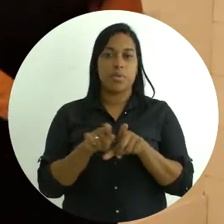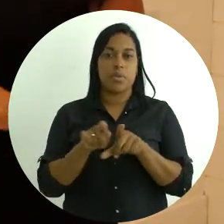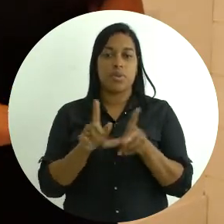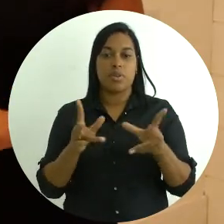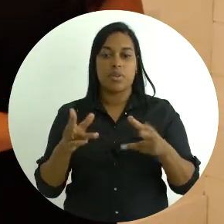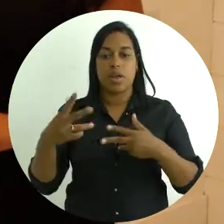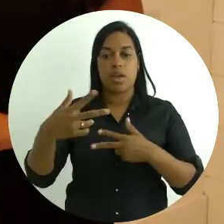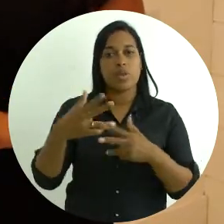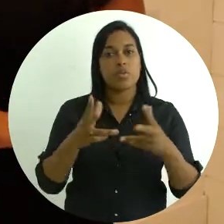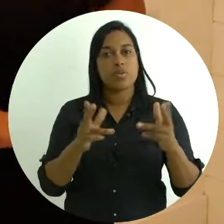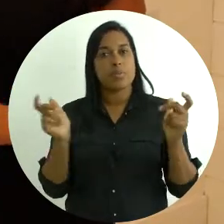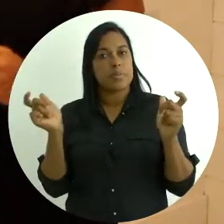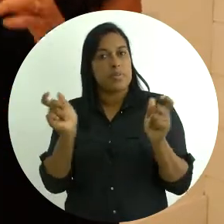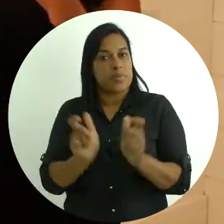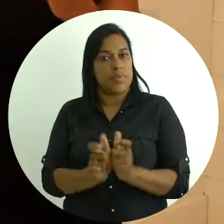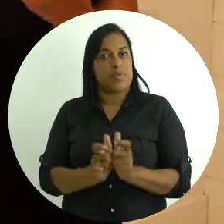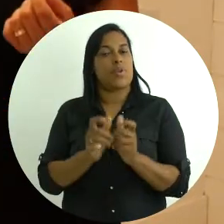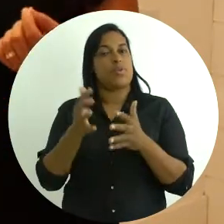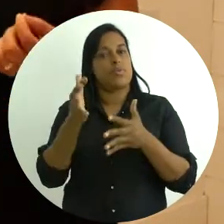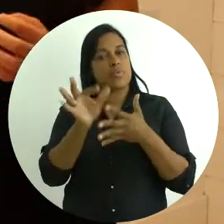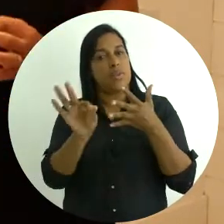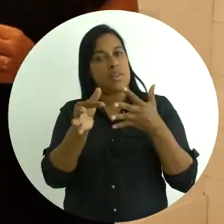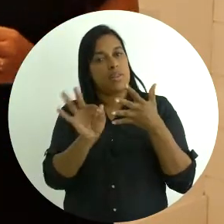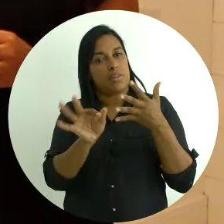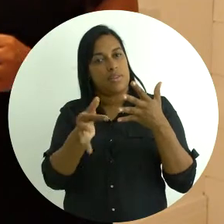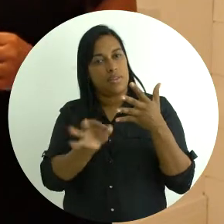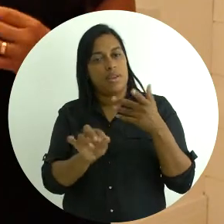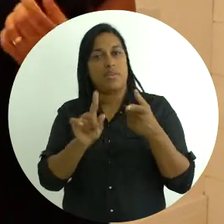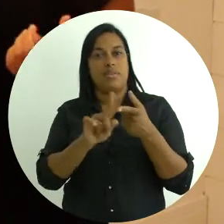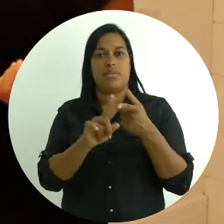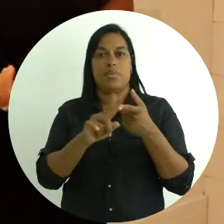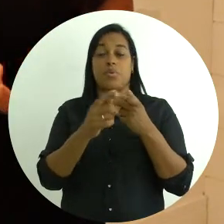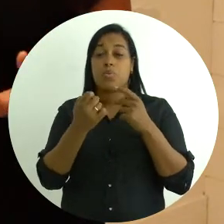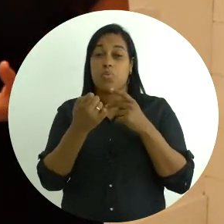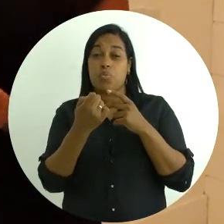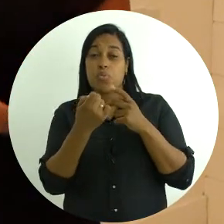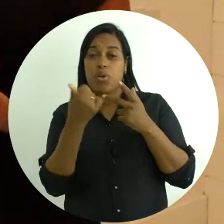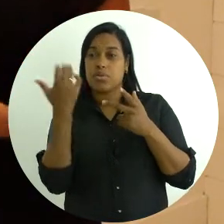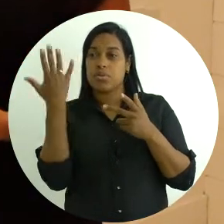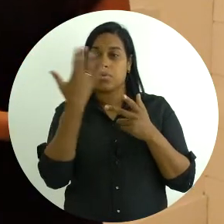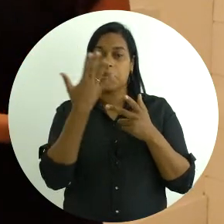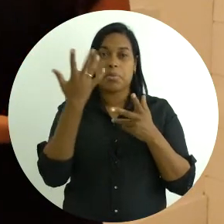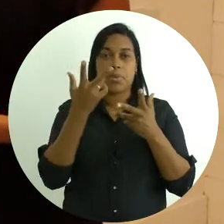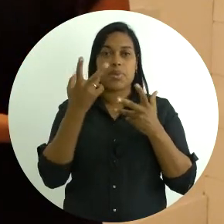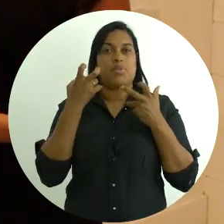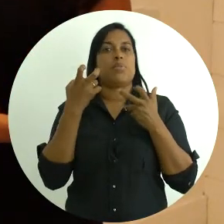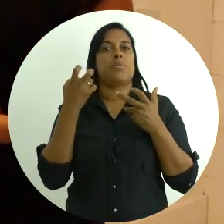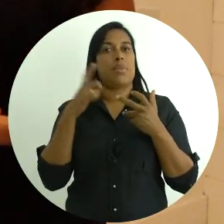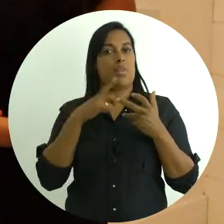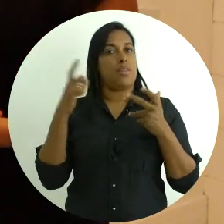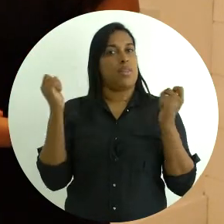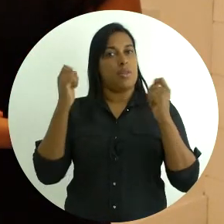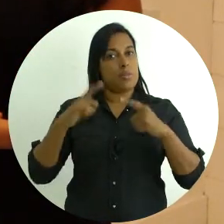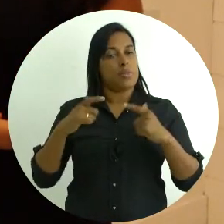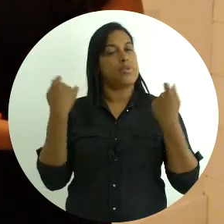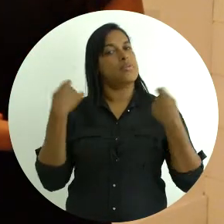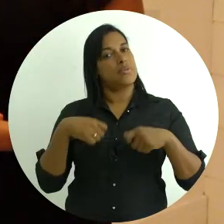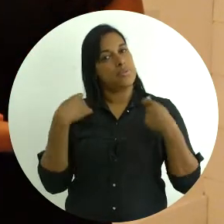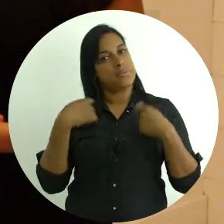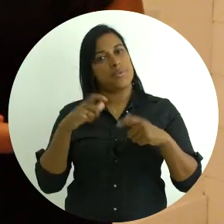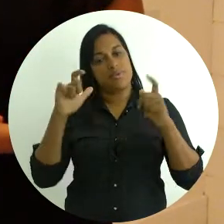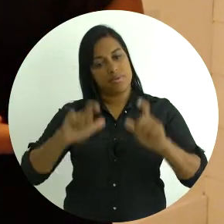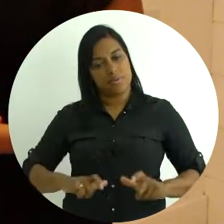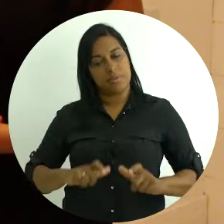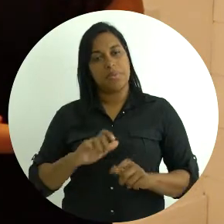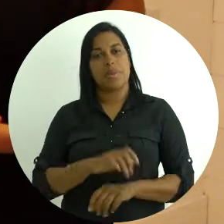ter recortes bem menores. Exatamente, né? Você faz um detalhe às vezes quase imperceptível e tem toda a iluminação que você necessita no